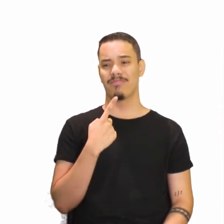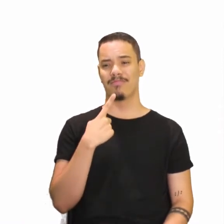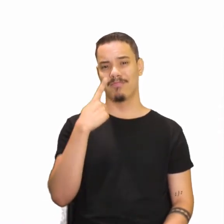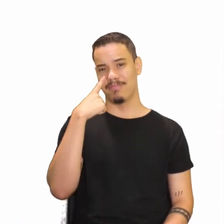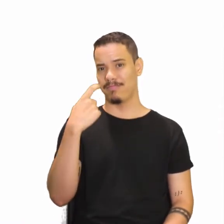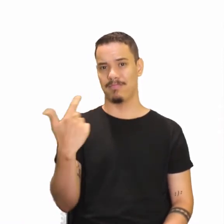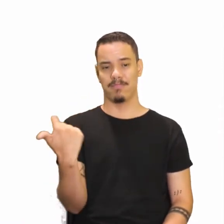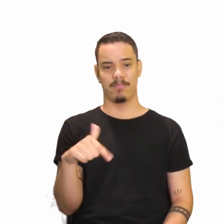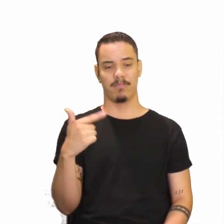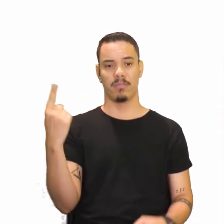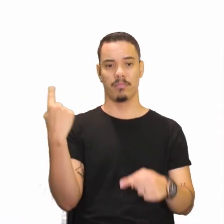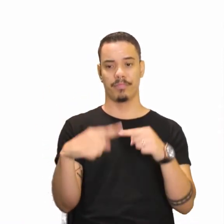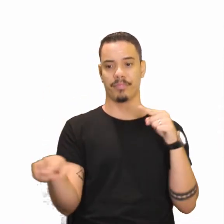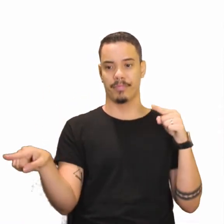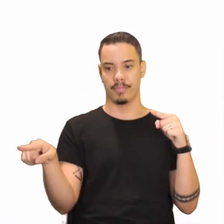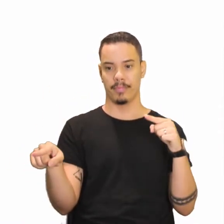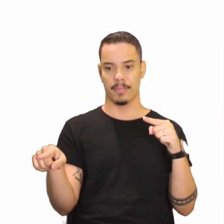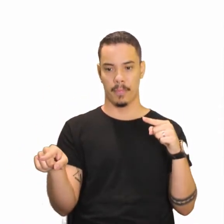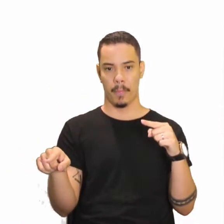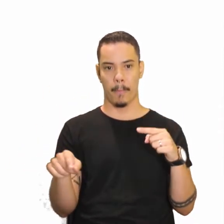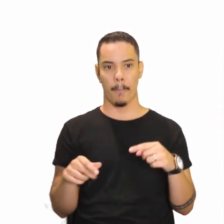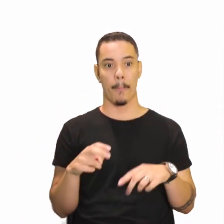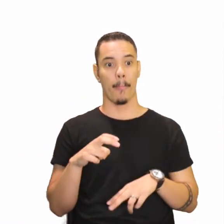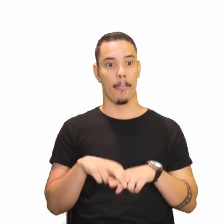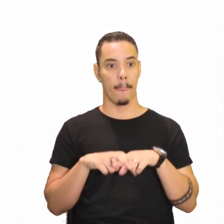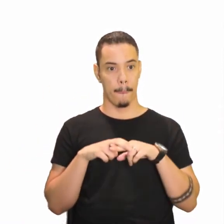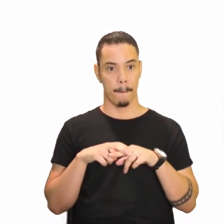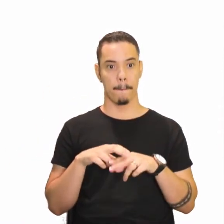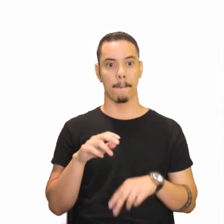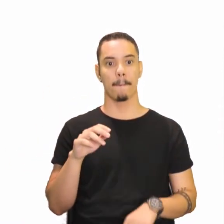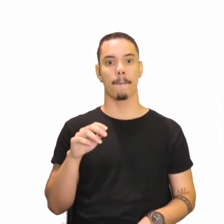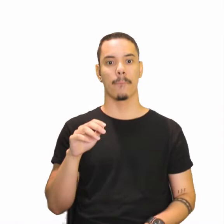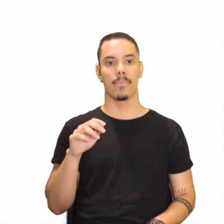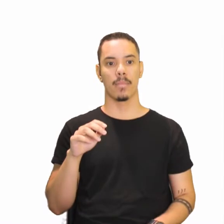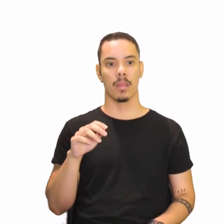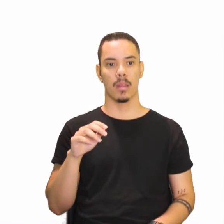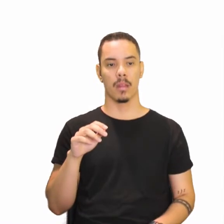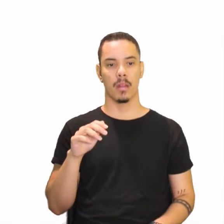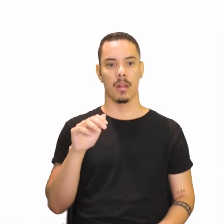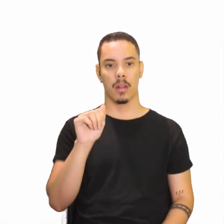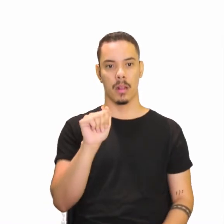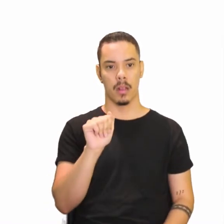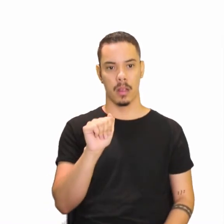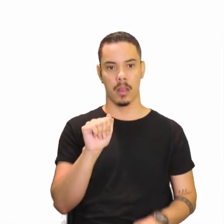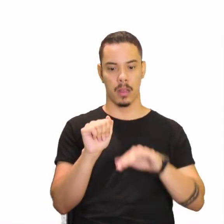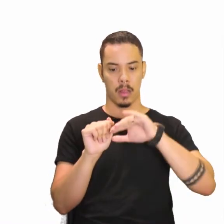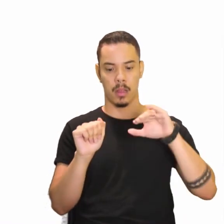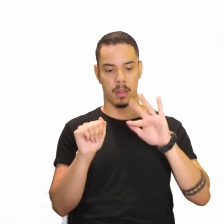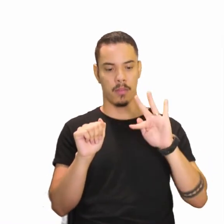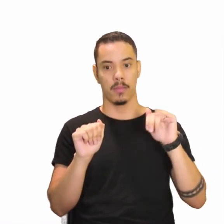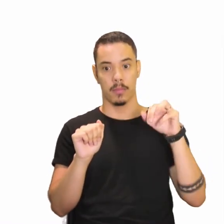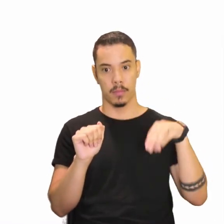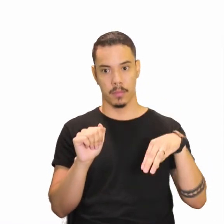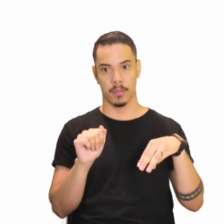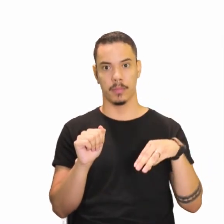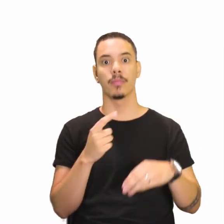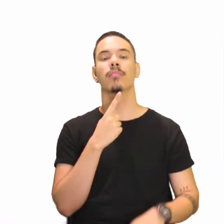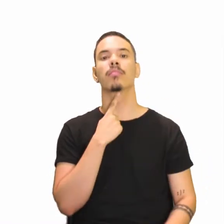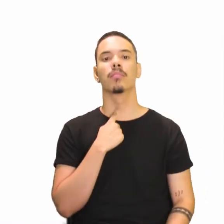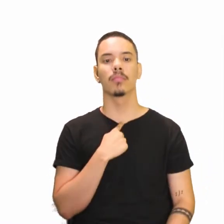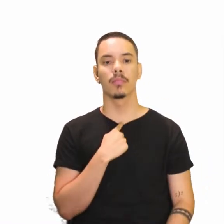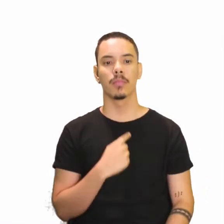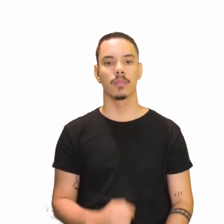Então, aqui esse afim da letra B é separado, mas no sentido de vontade, de desejo, tá